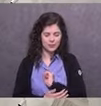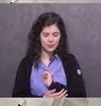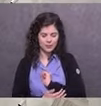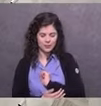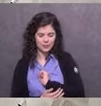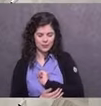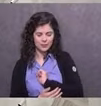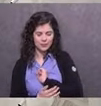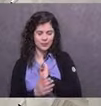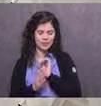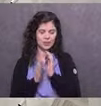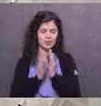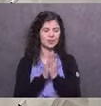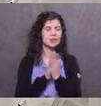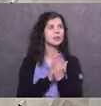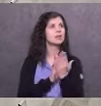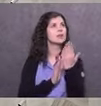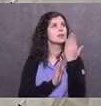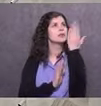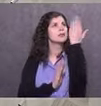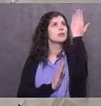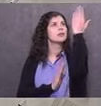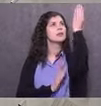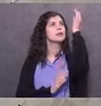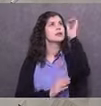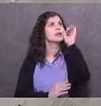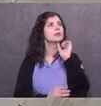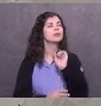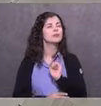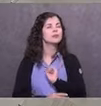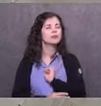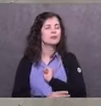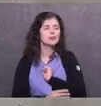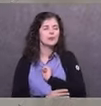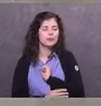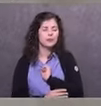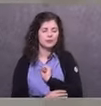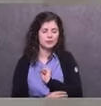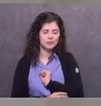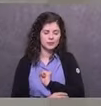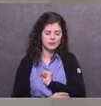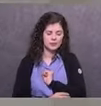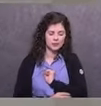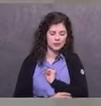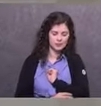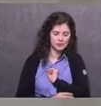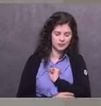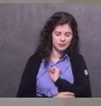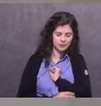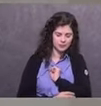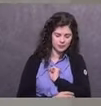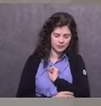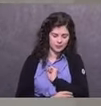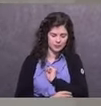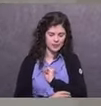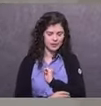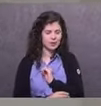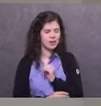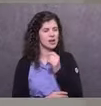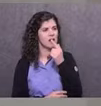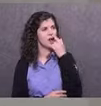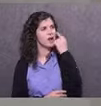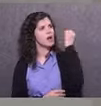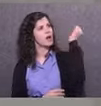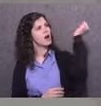Socorrer-me.